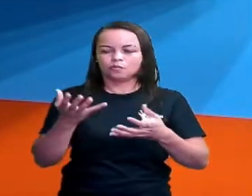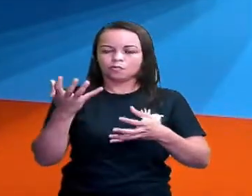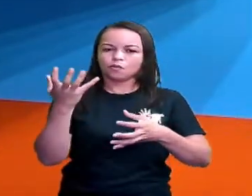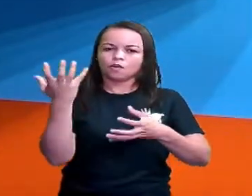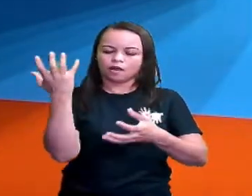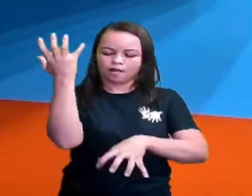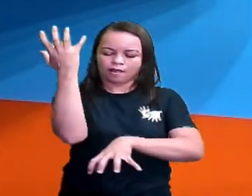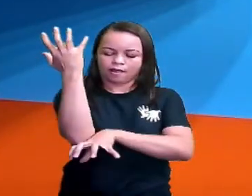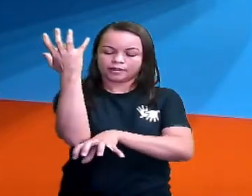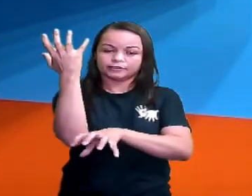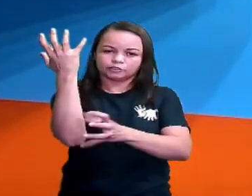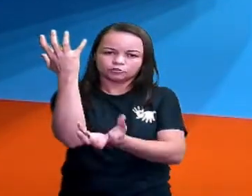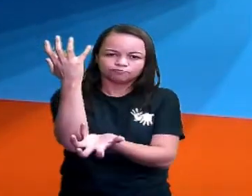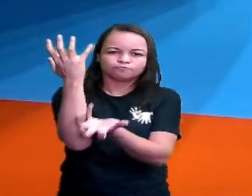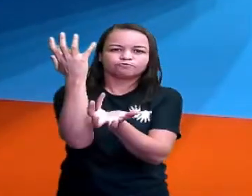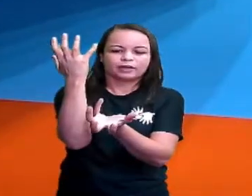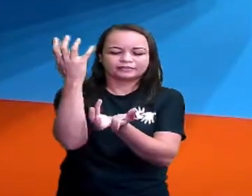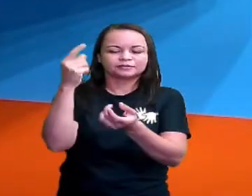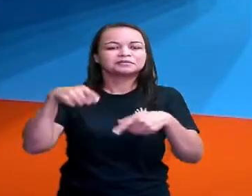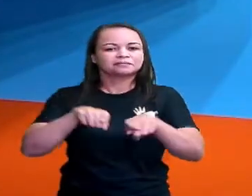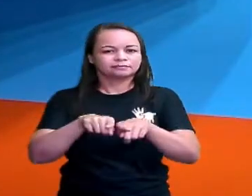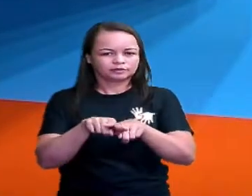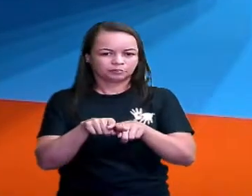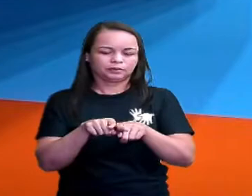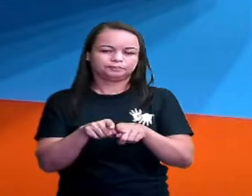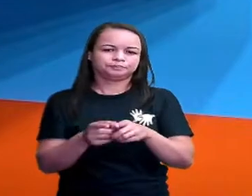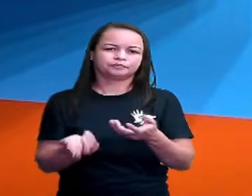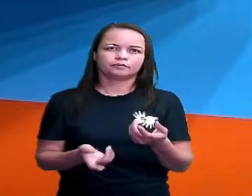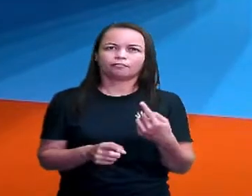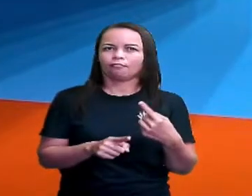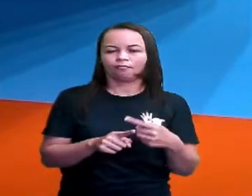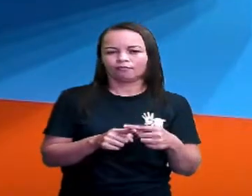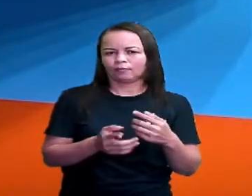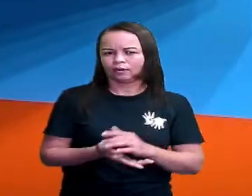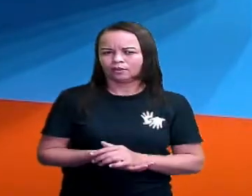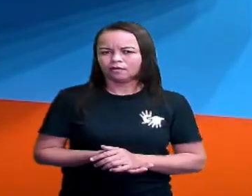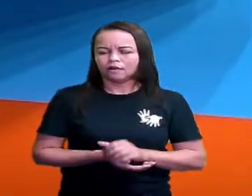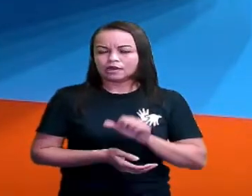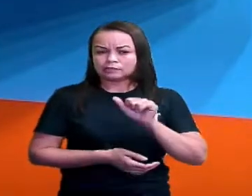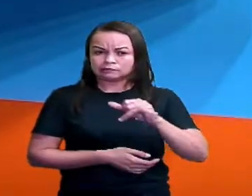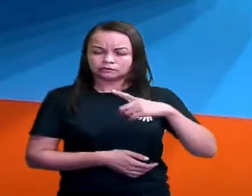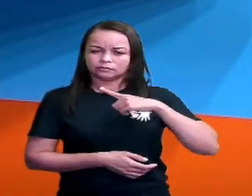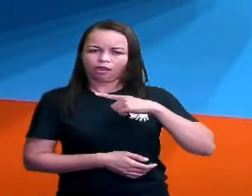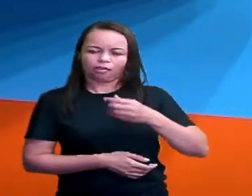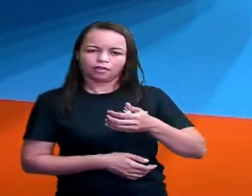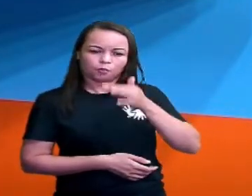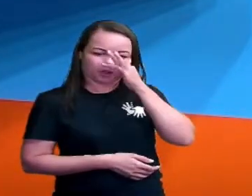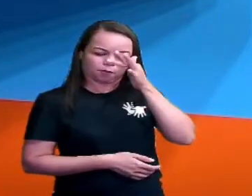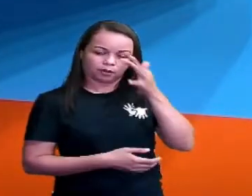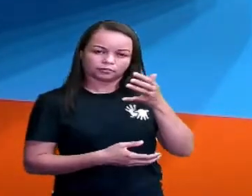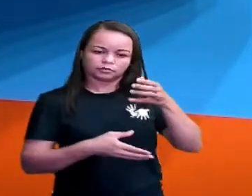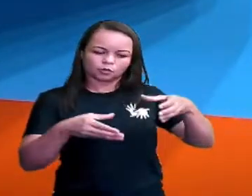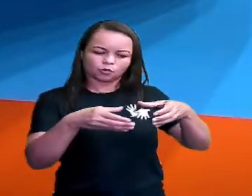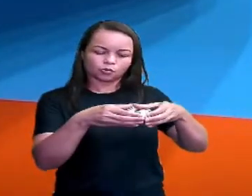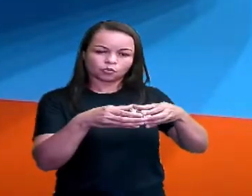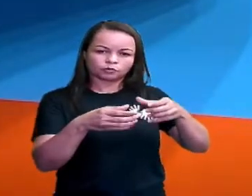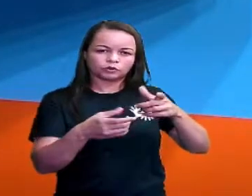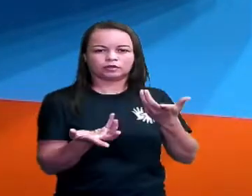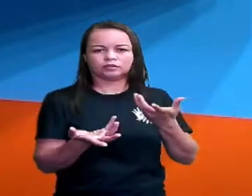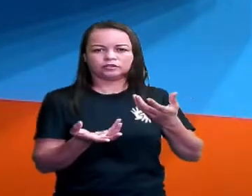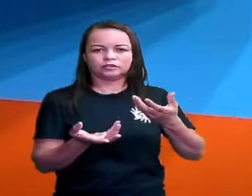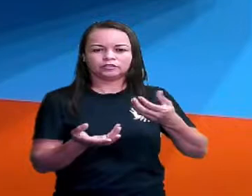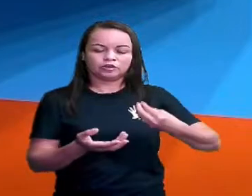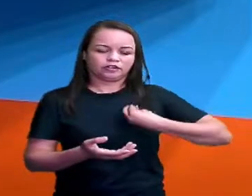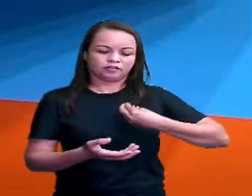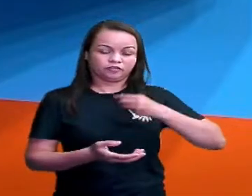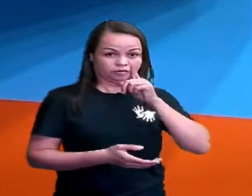Por quê? Imaginem, se eu tenho uma plantinha que vive no ambiente aquático, ela tem a necessidade de apresentar